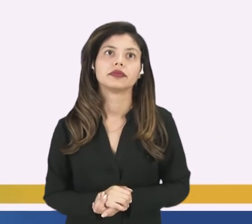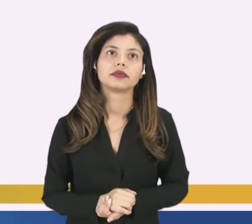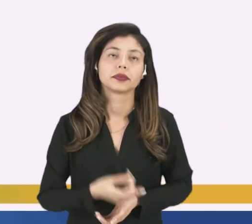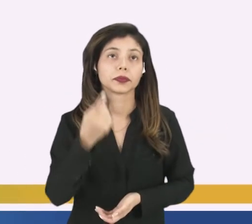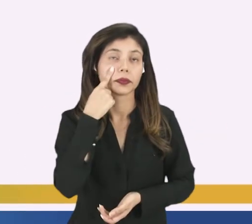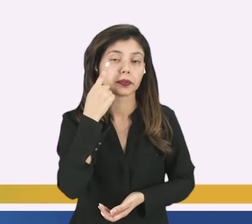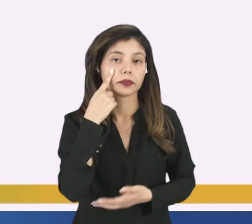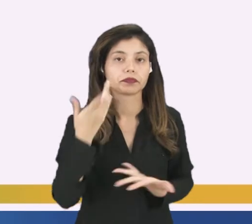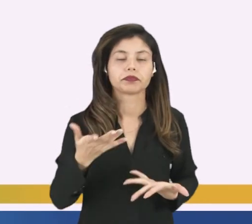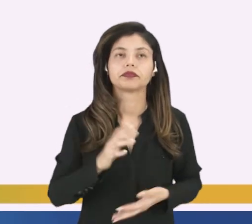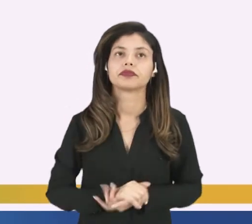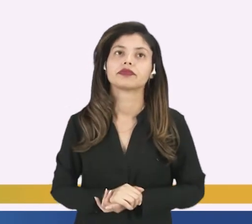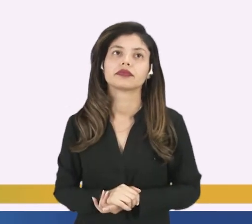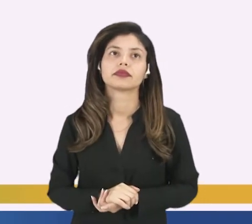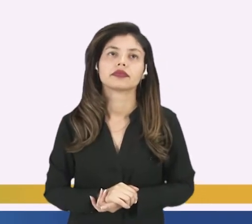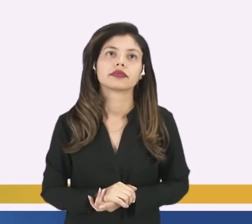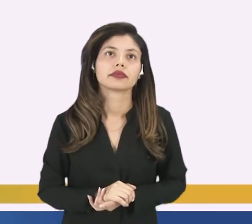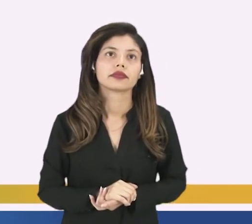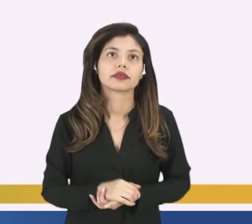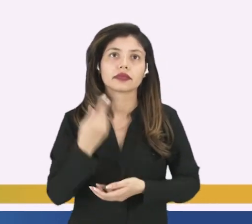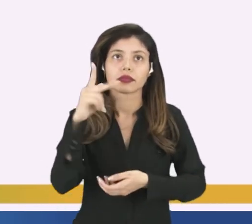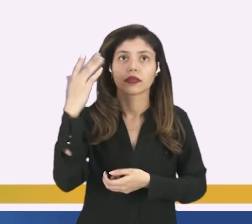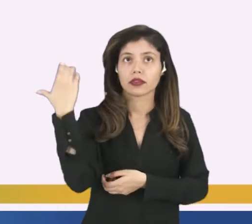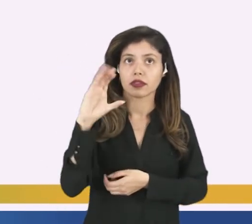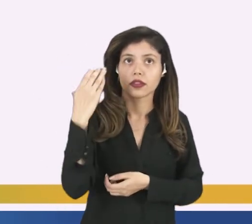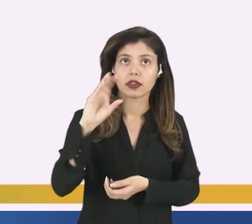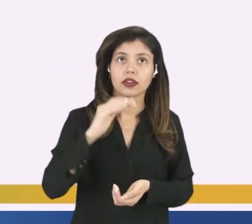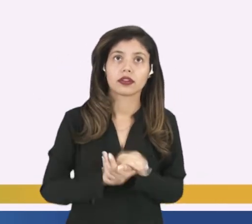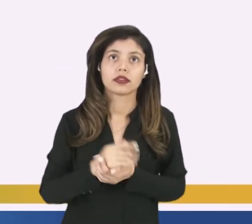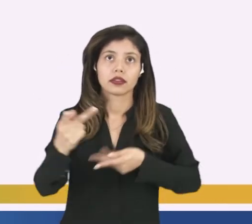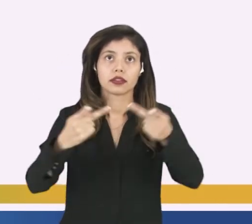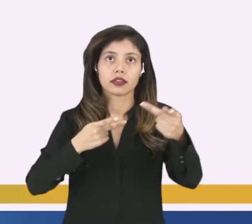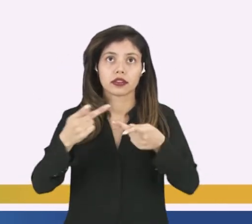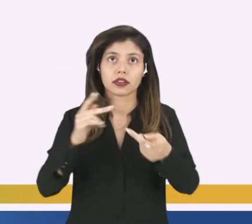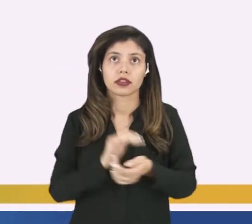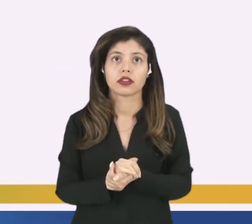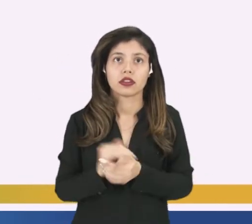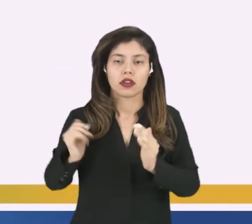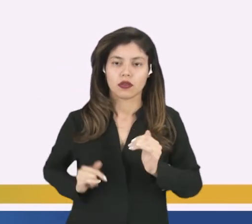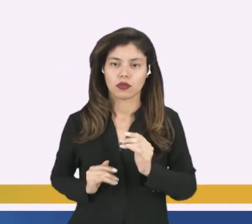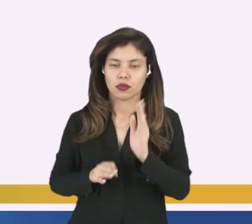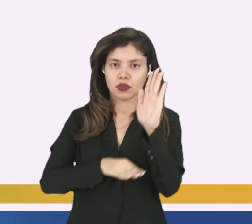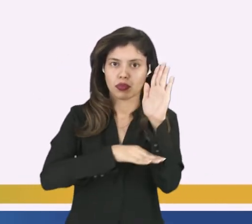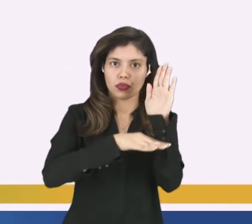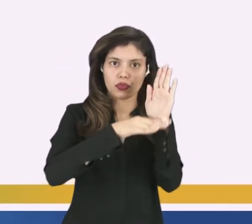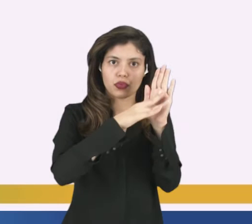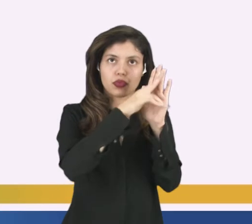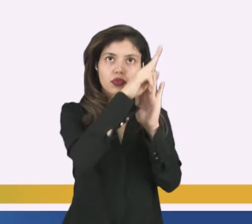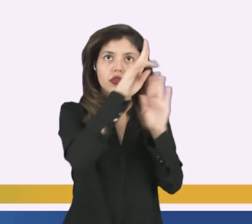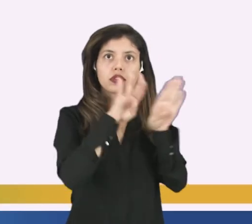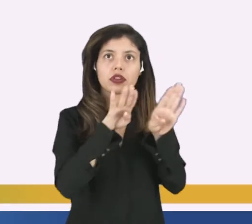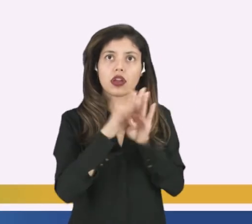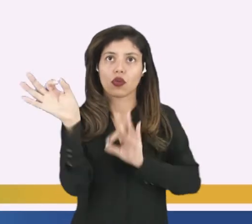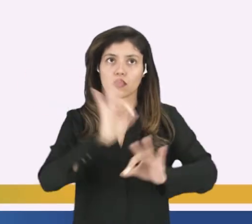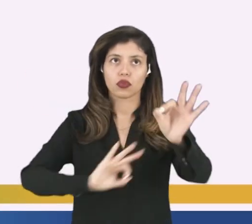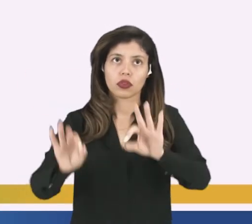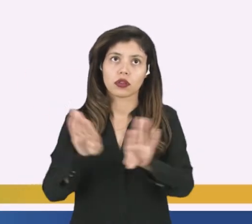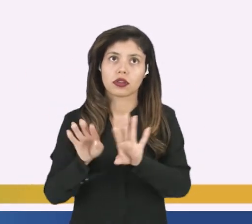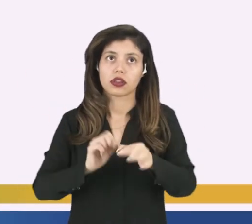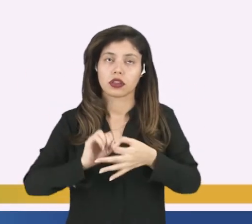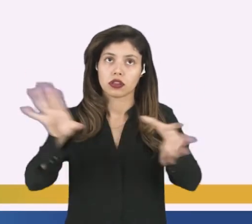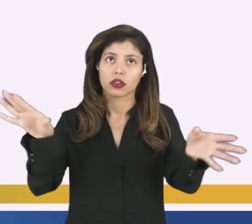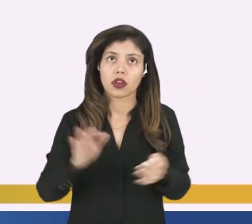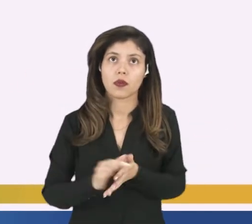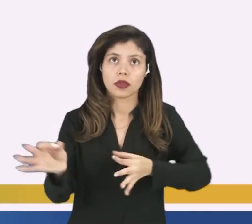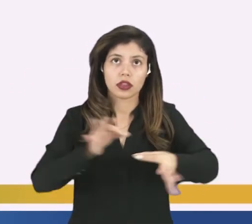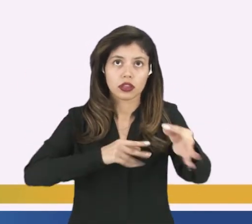ok? Vamos ver isso aqui, ó. Para uma feira de ciências, 2 projetos de foguetes A e B estão sendo construídos para serem